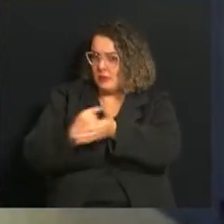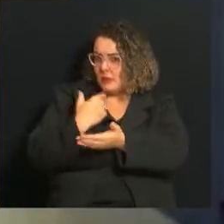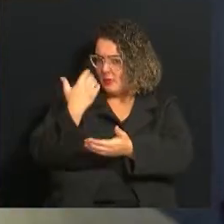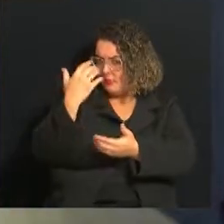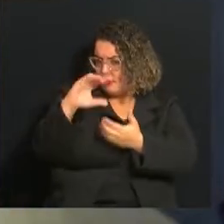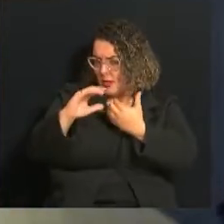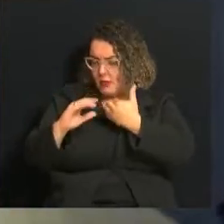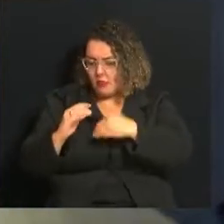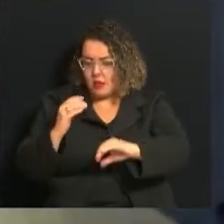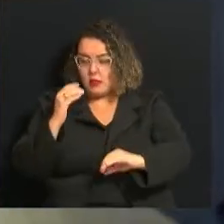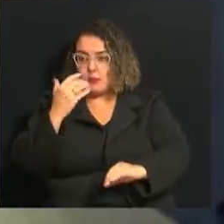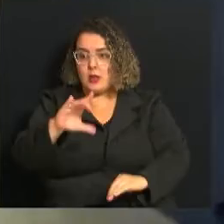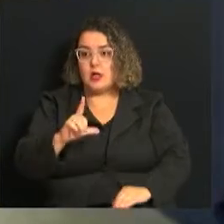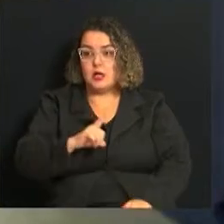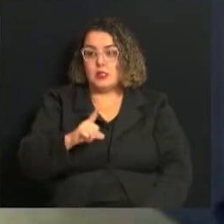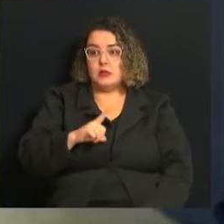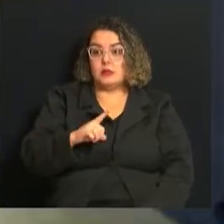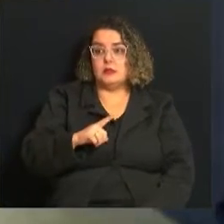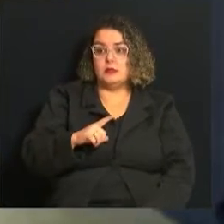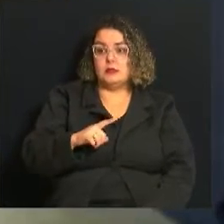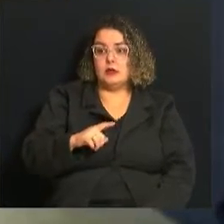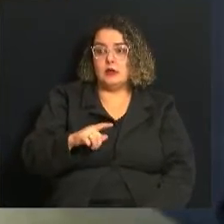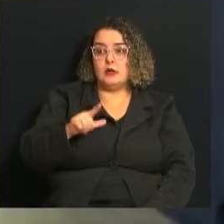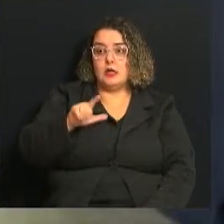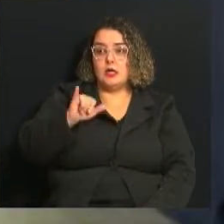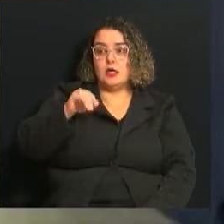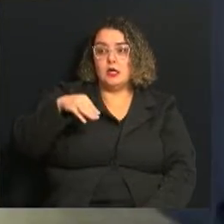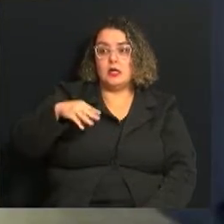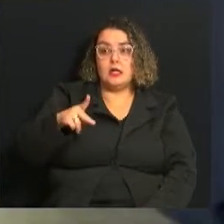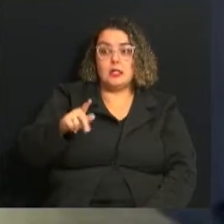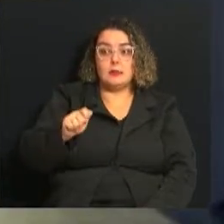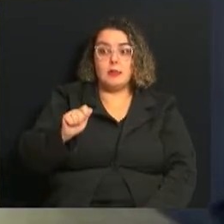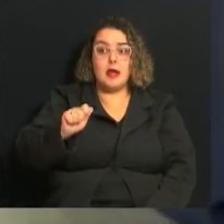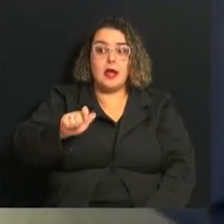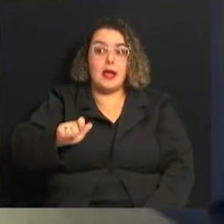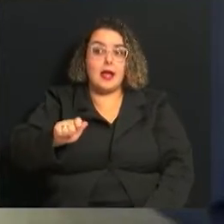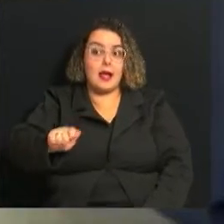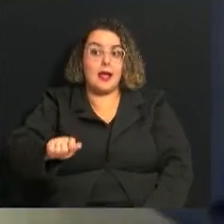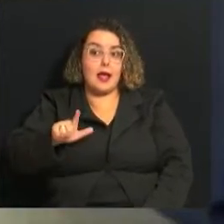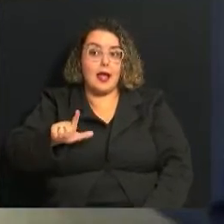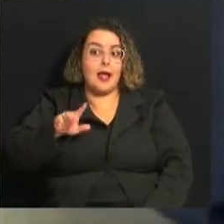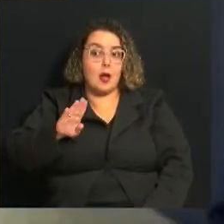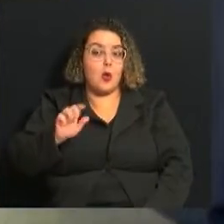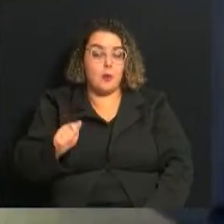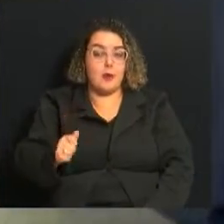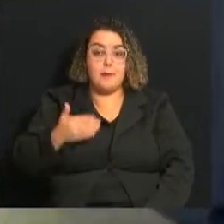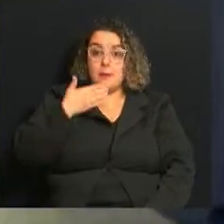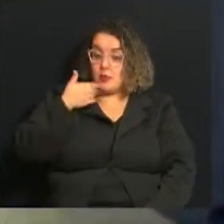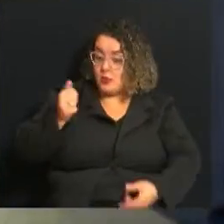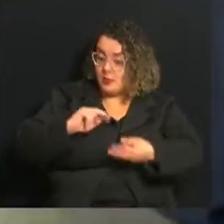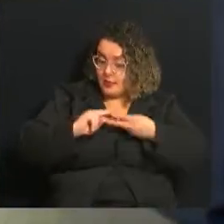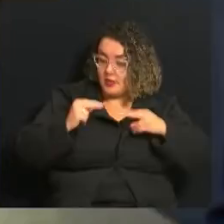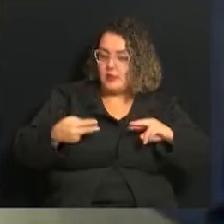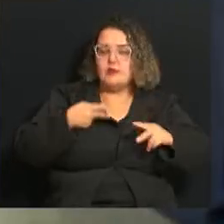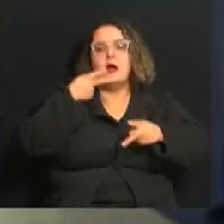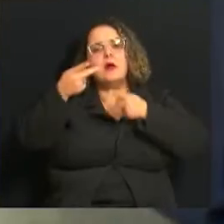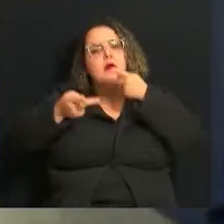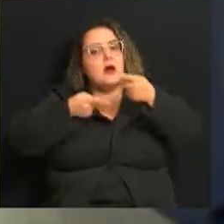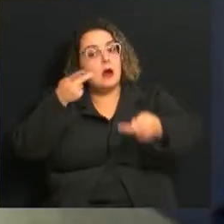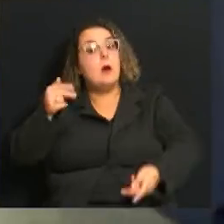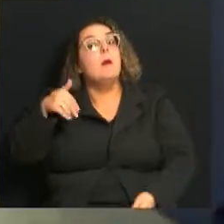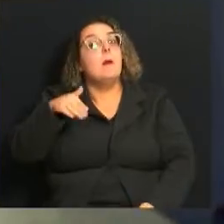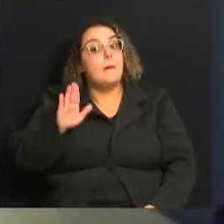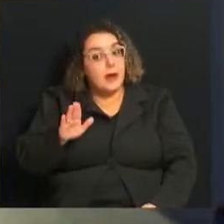tem de uma cultivar chamada Lípia alba, que é um melhoramento genético. Bom, a gente vai falar muito mais a